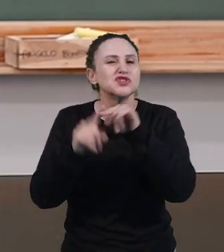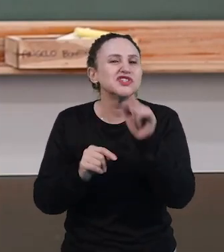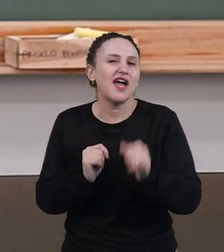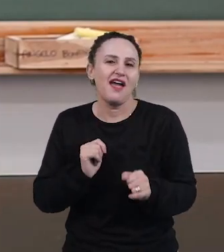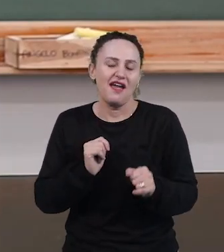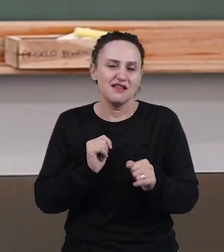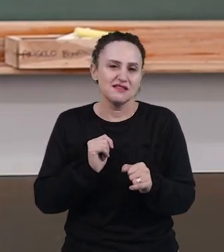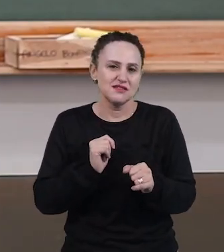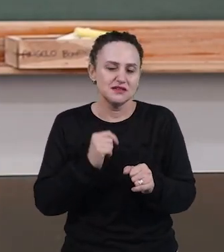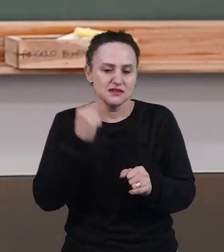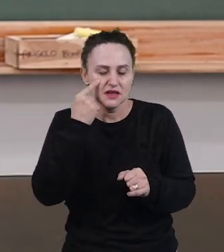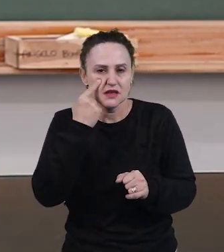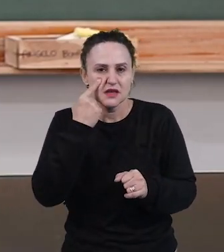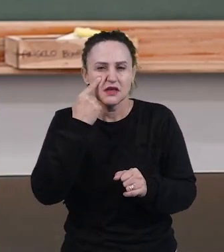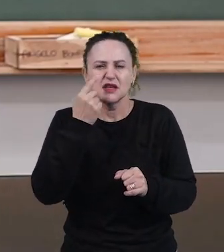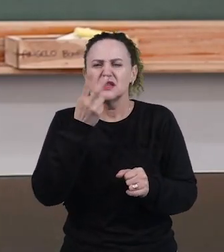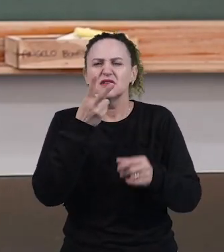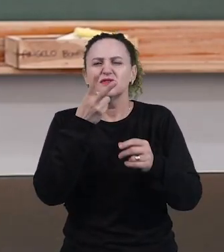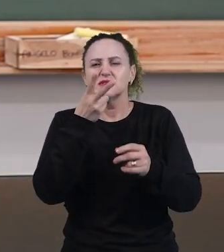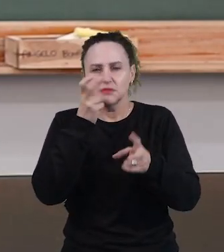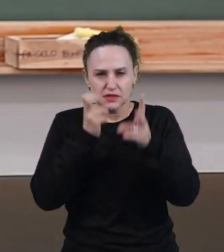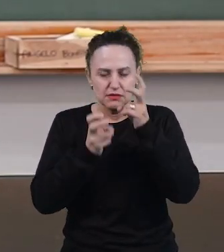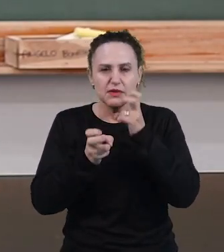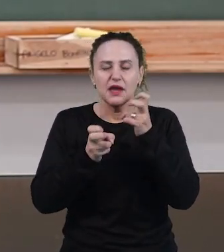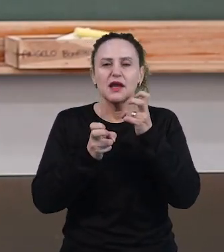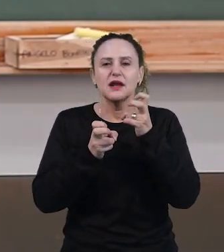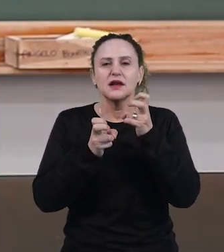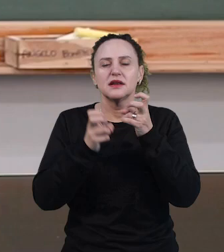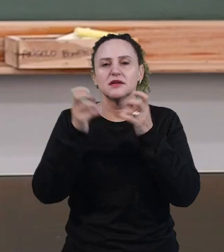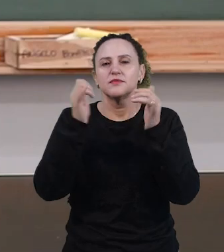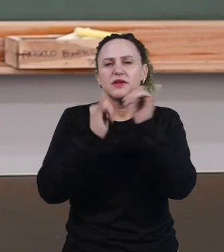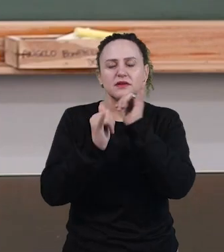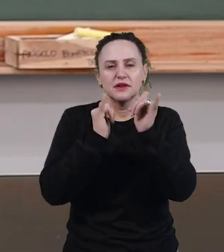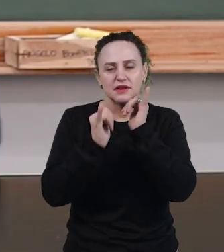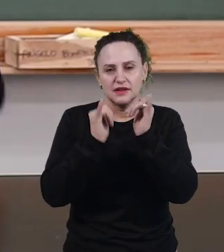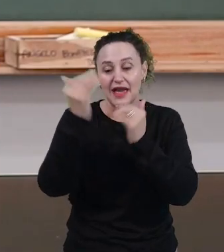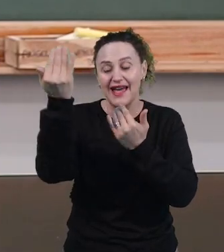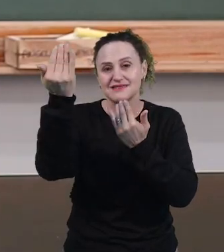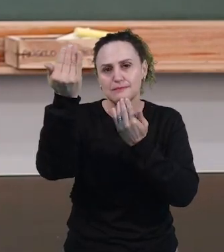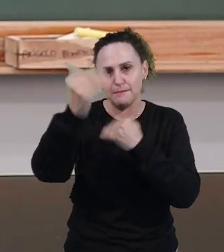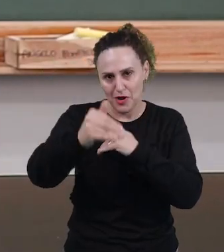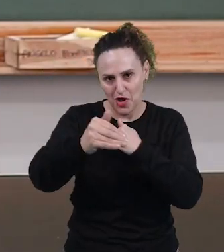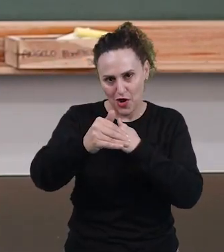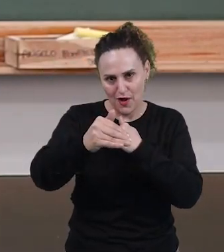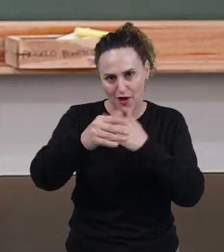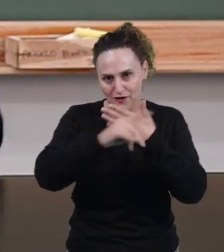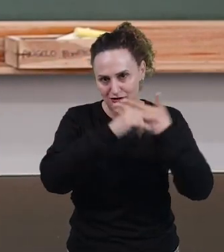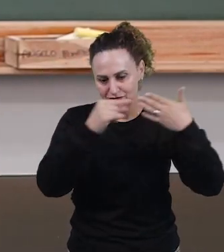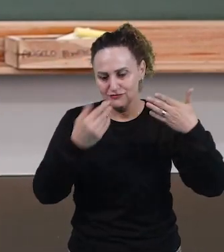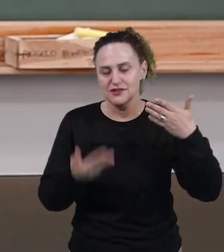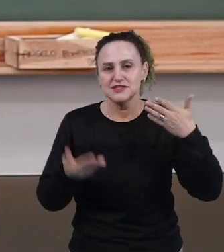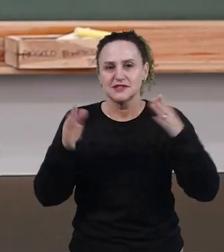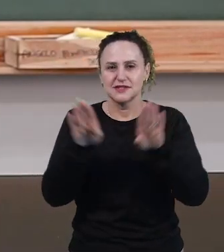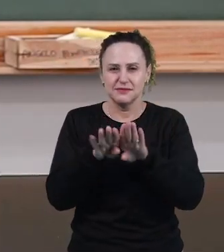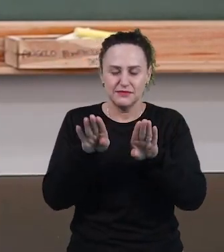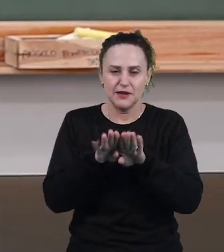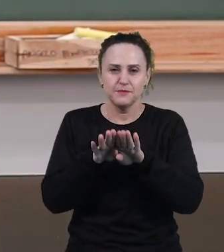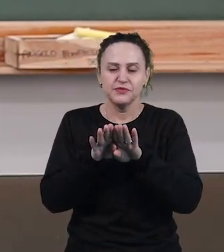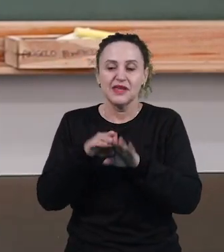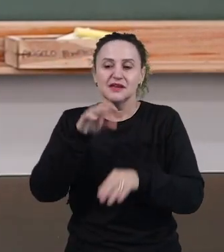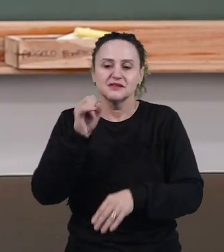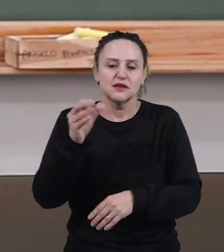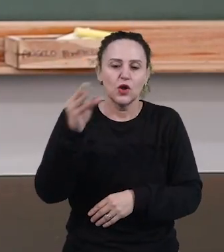provas piagetianas, né? Quando a gente esconde os objetos, coloca o objeto na frente da criança, tira o objeto,